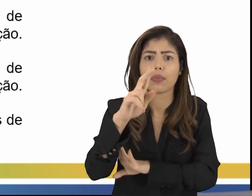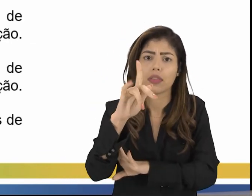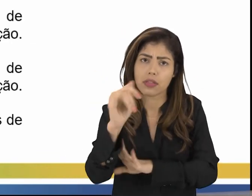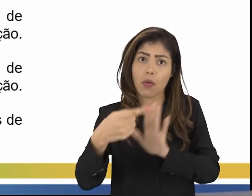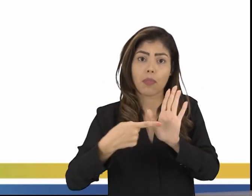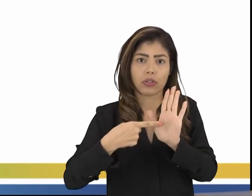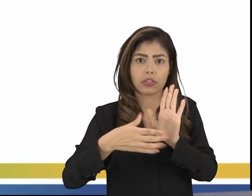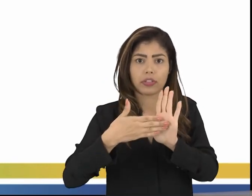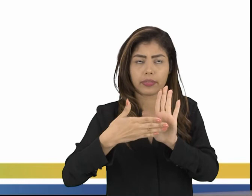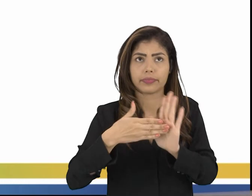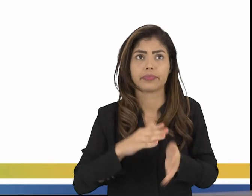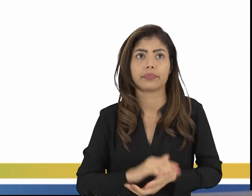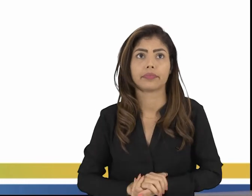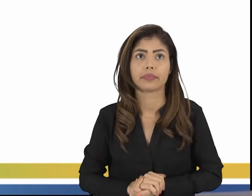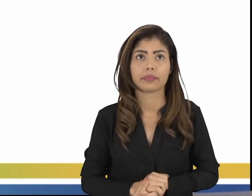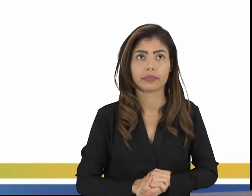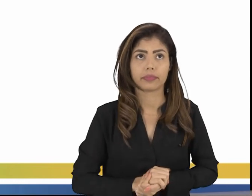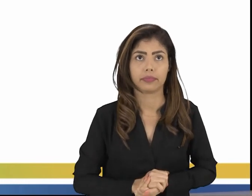indicadas.